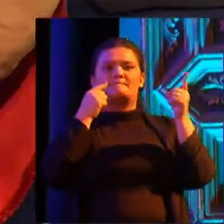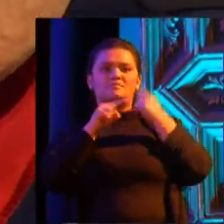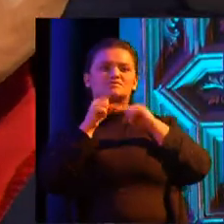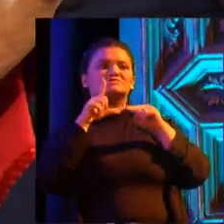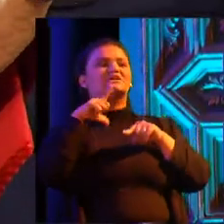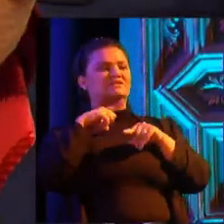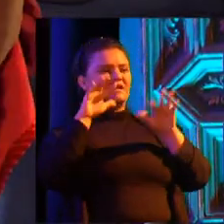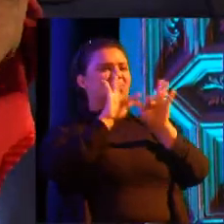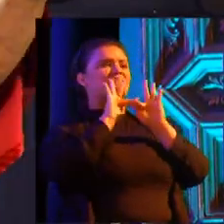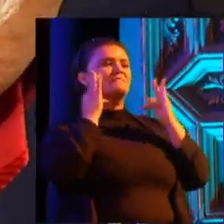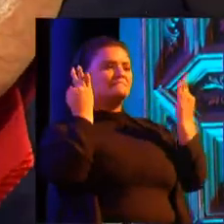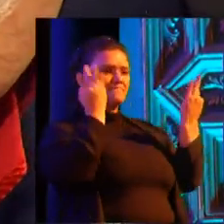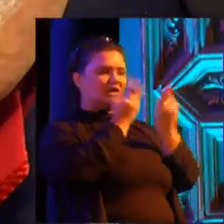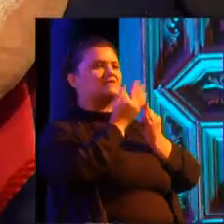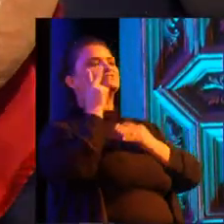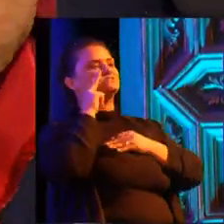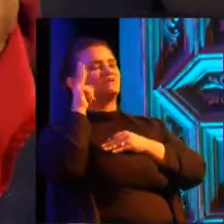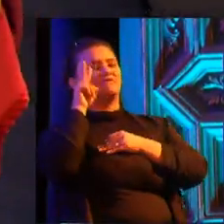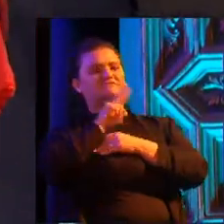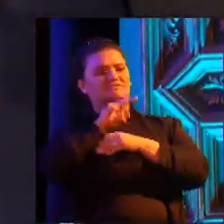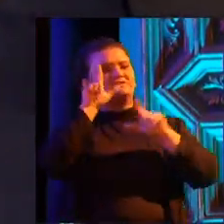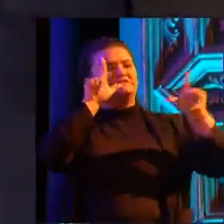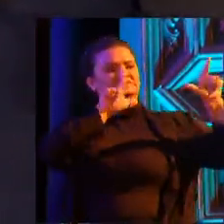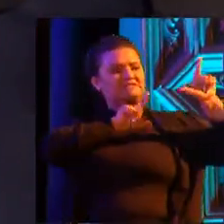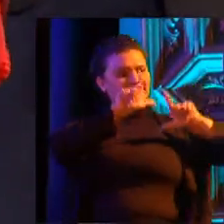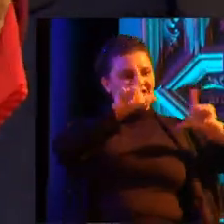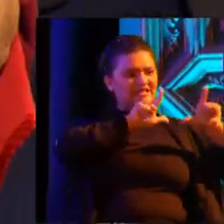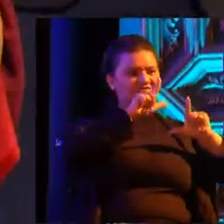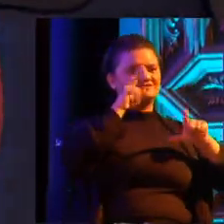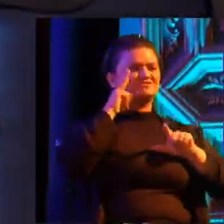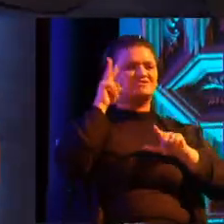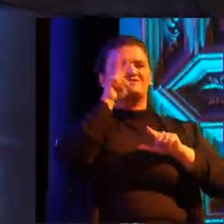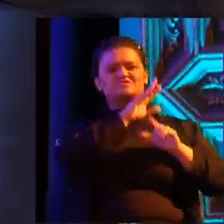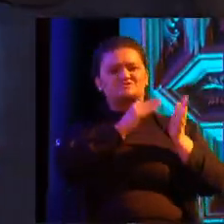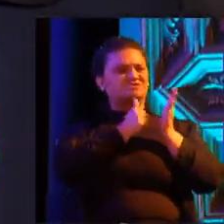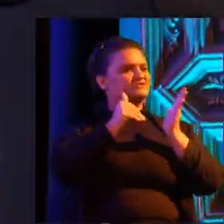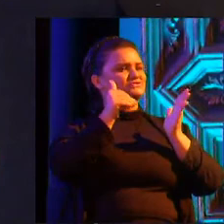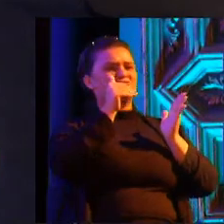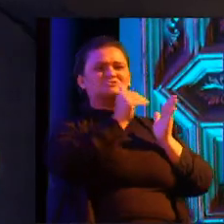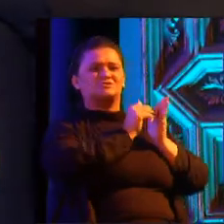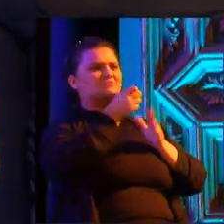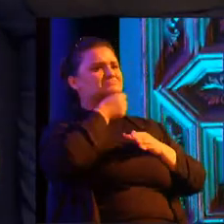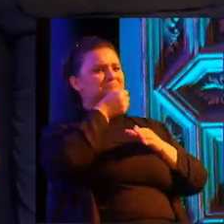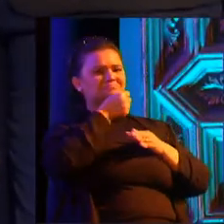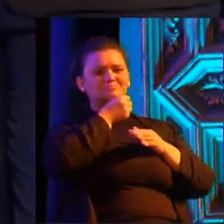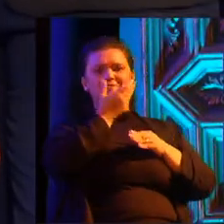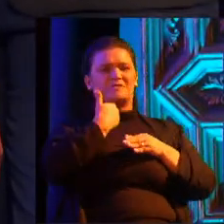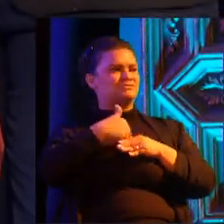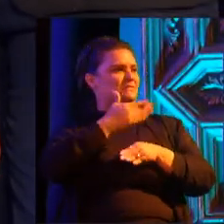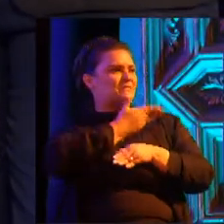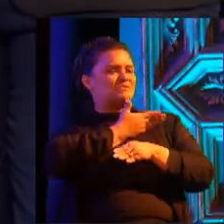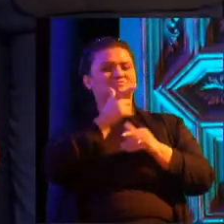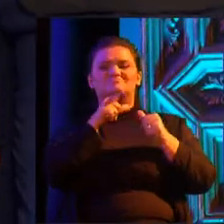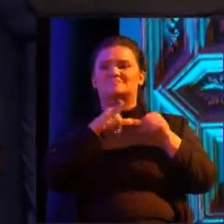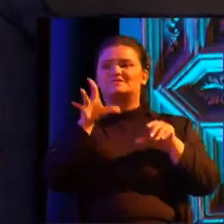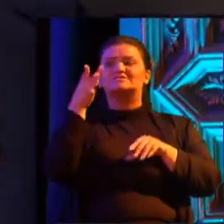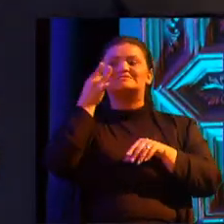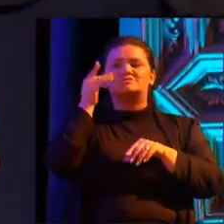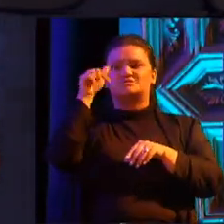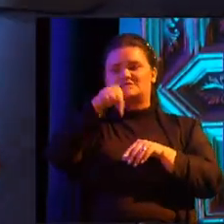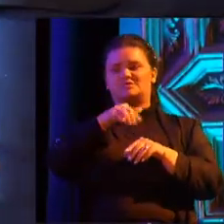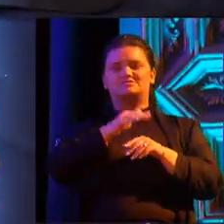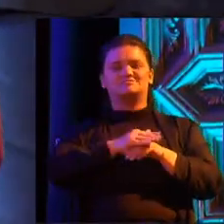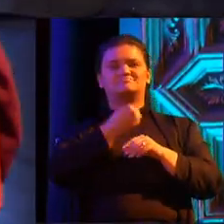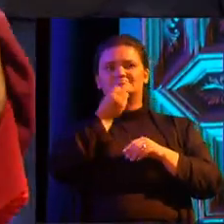parentes. Aqui eu vejo o pessoal da Liberal, eu já vi todos os cantores, meus amigos estão aqui. Que bom, gente.